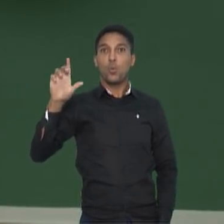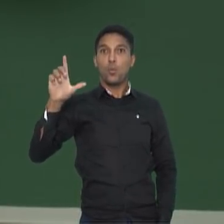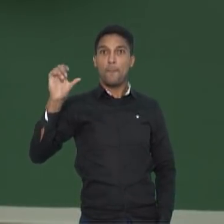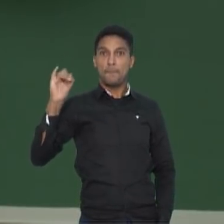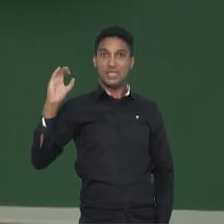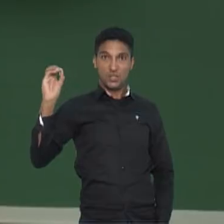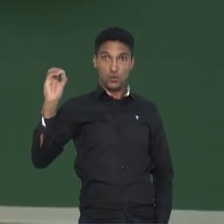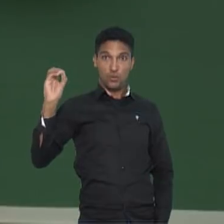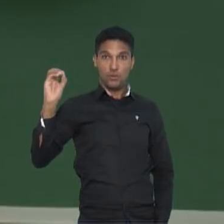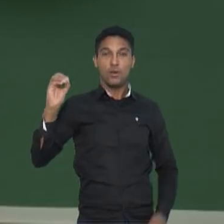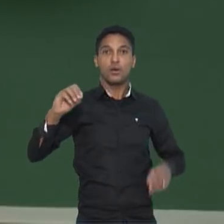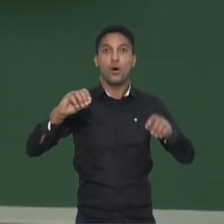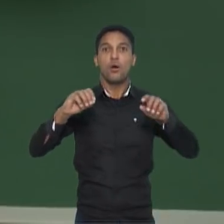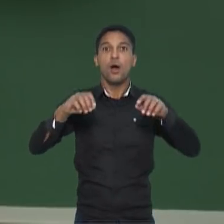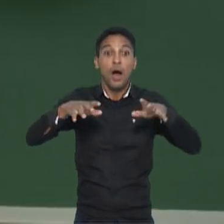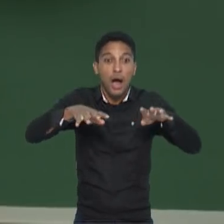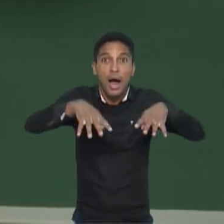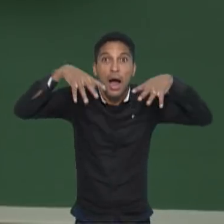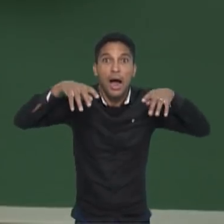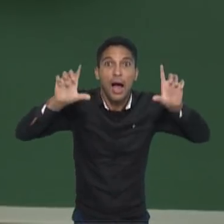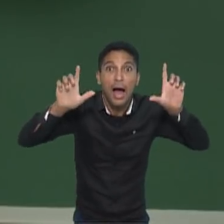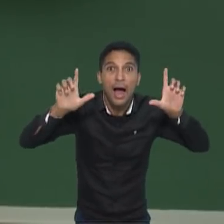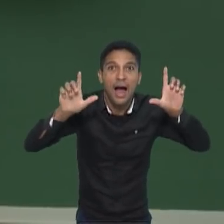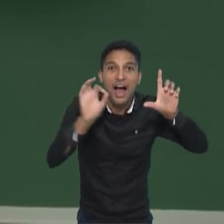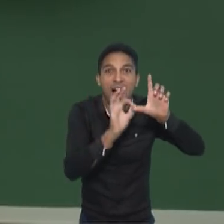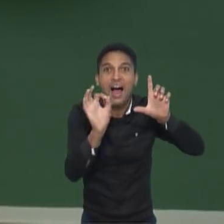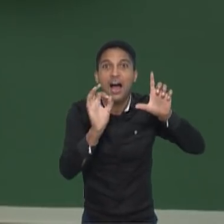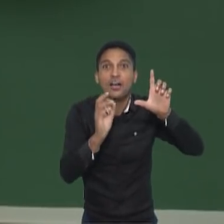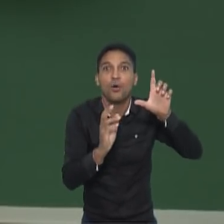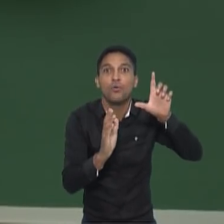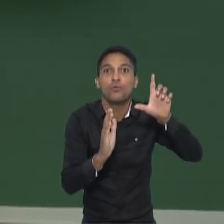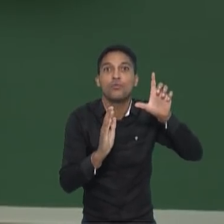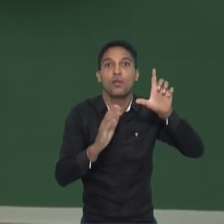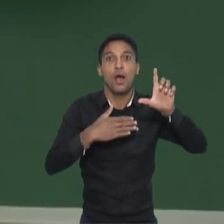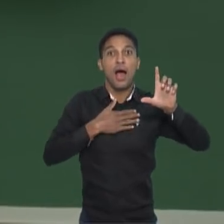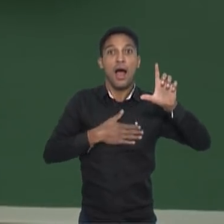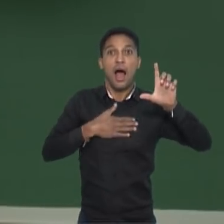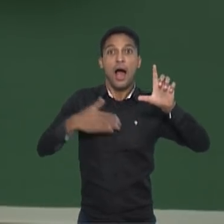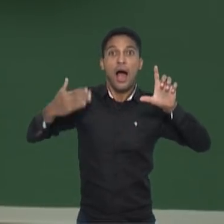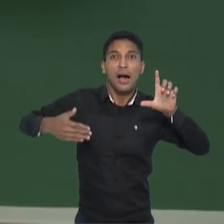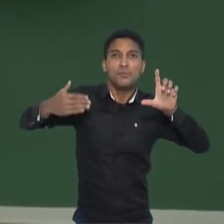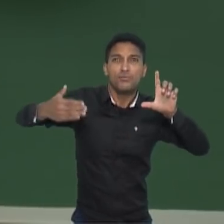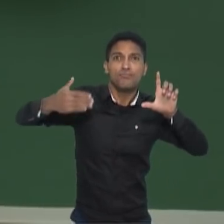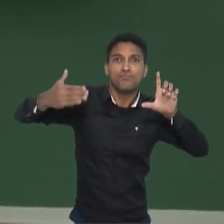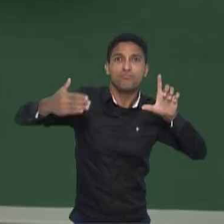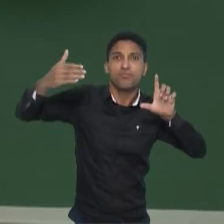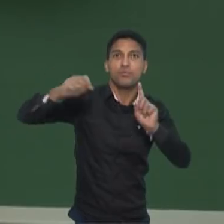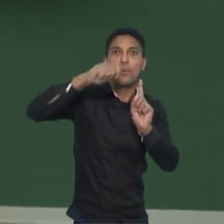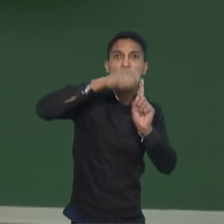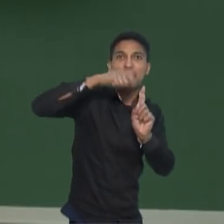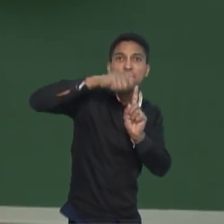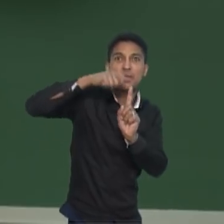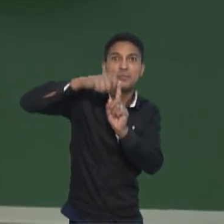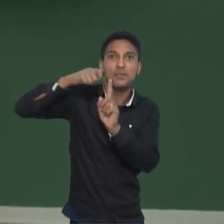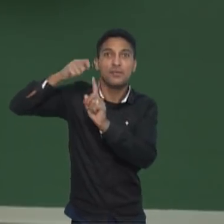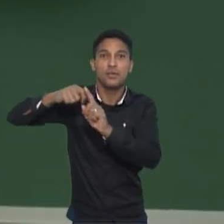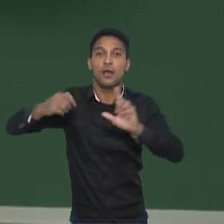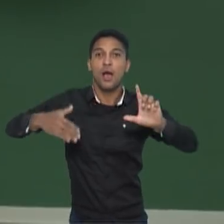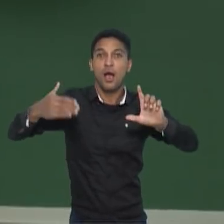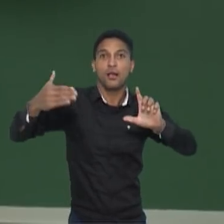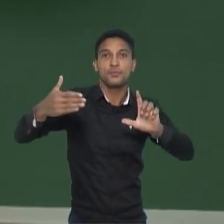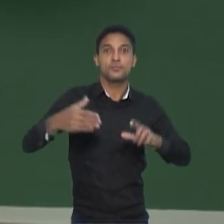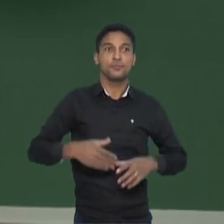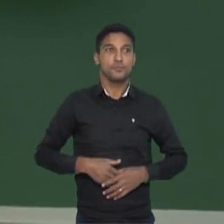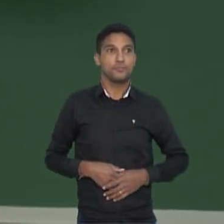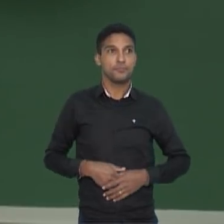exemplo, as trilogias, ou os filmes que são adaptados a partir dos quadrinhos,